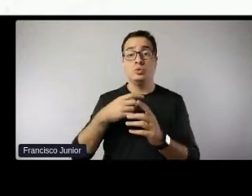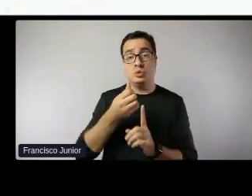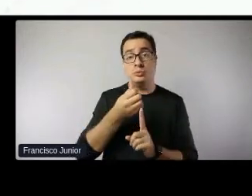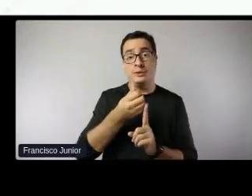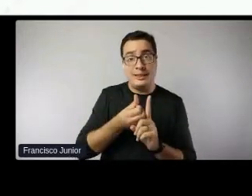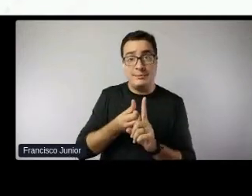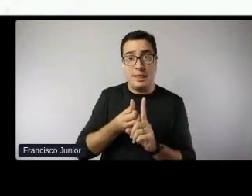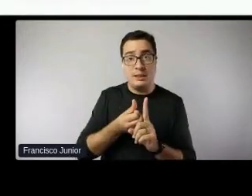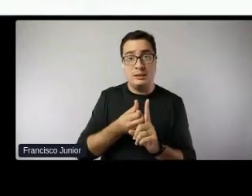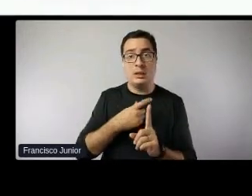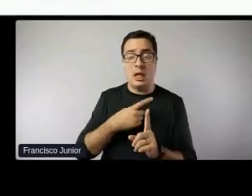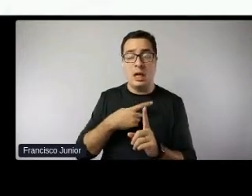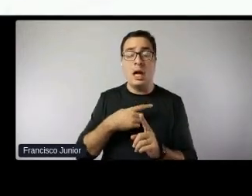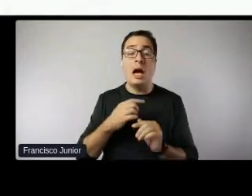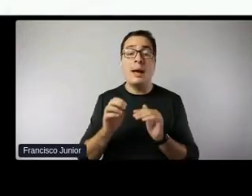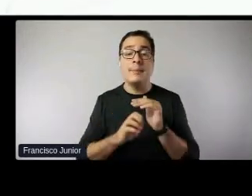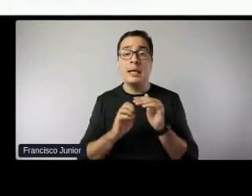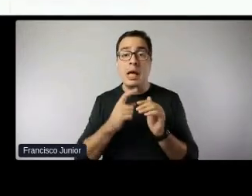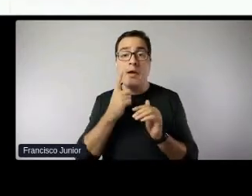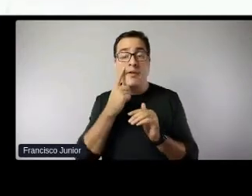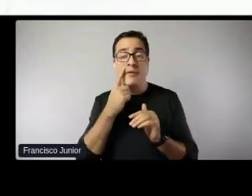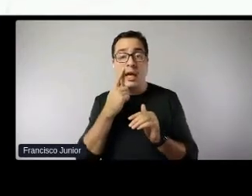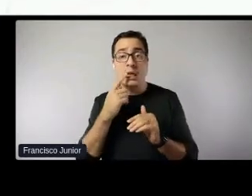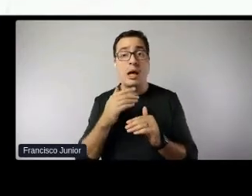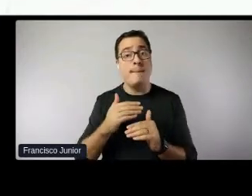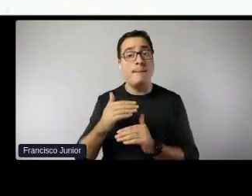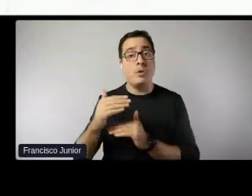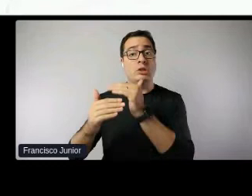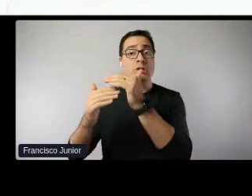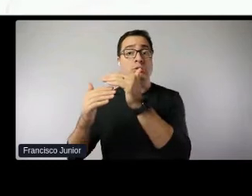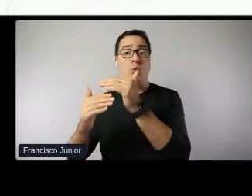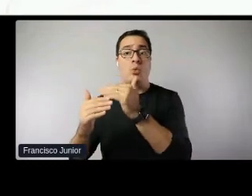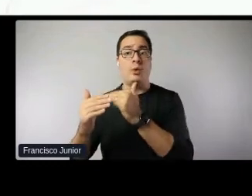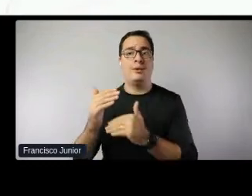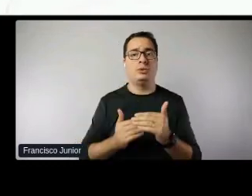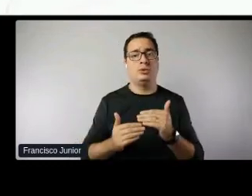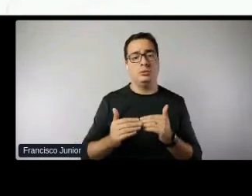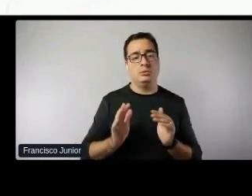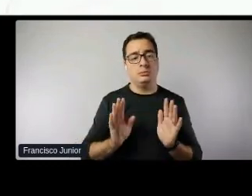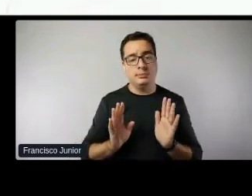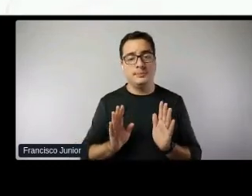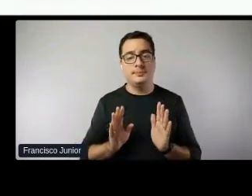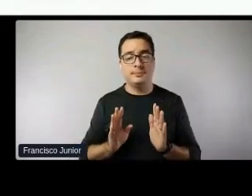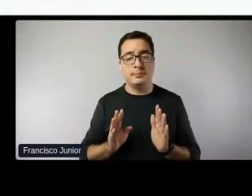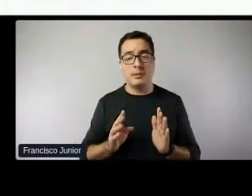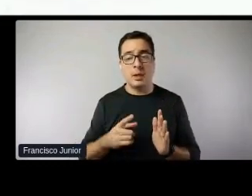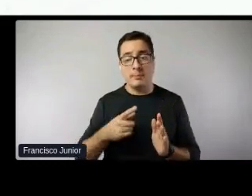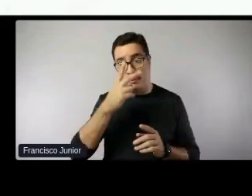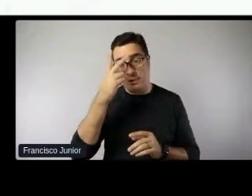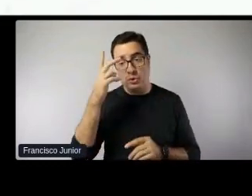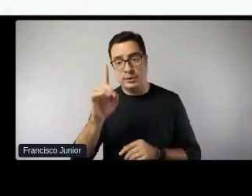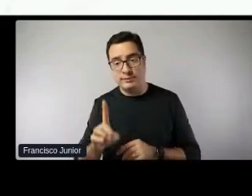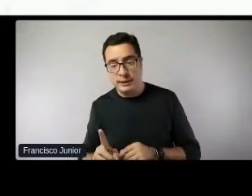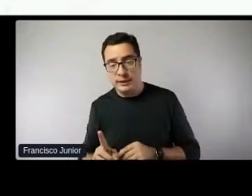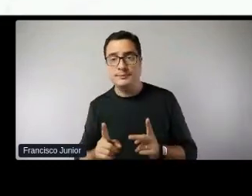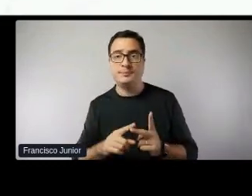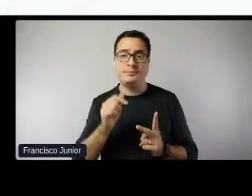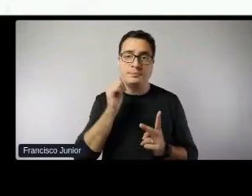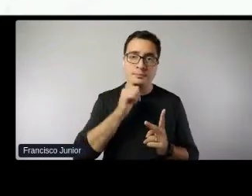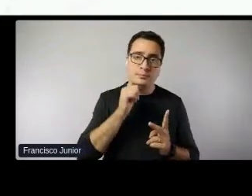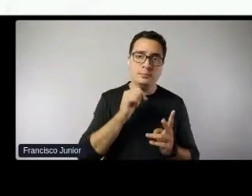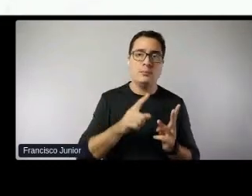meses, né? E aí a empresa consegue enxergar se ela está progredindo ou se ela está regredindo, né? Para com pessoas com deficiência,